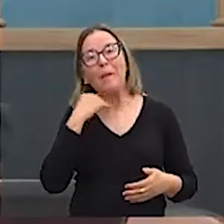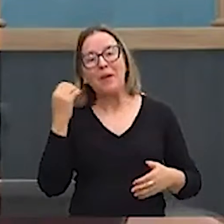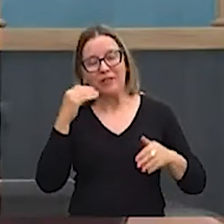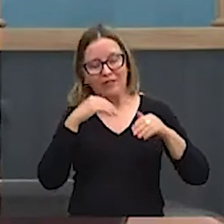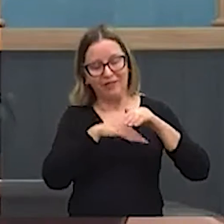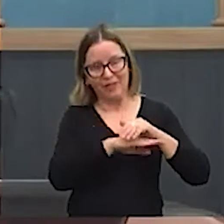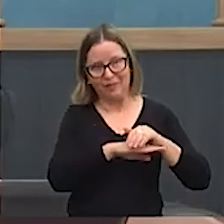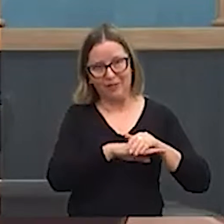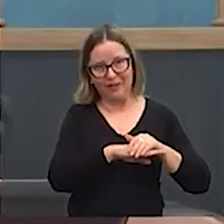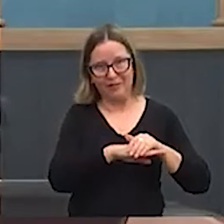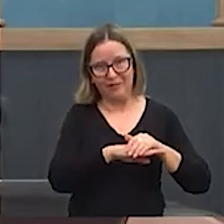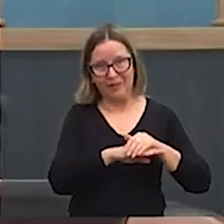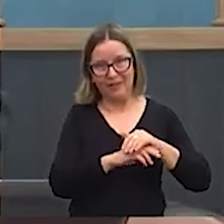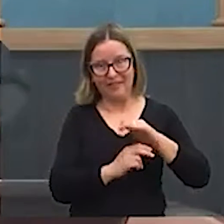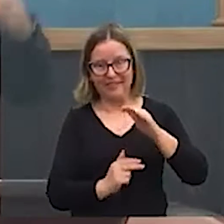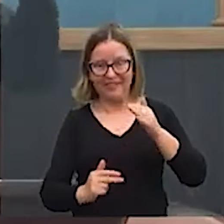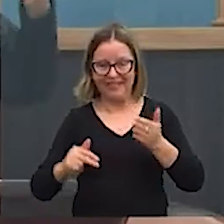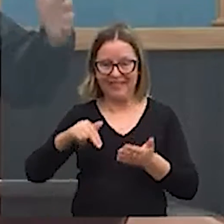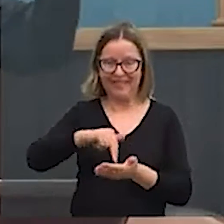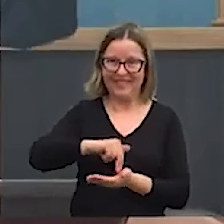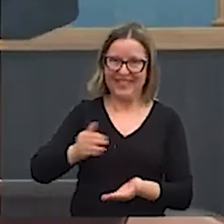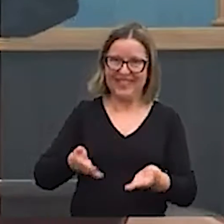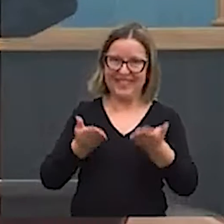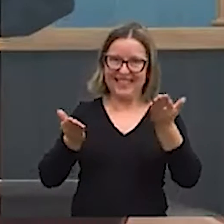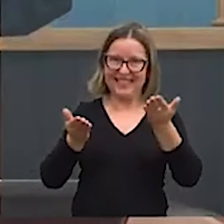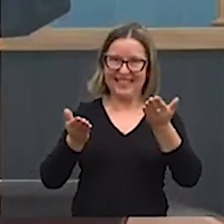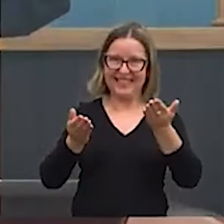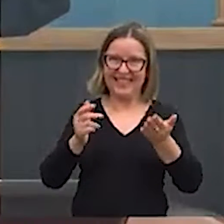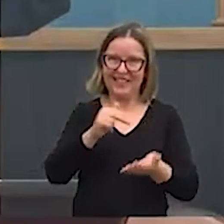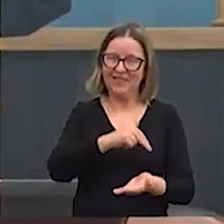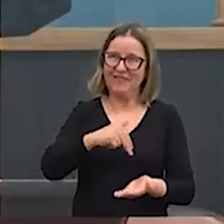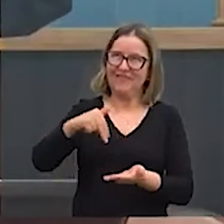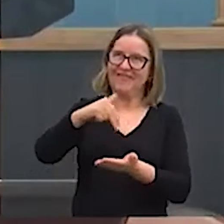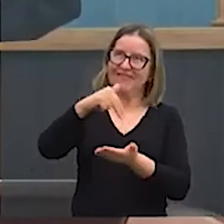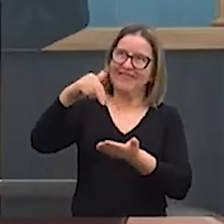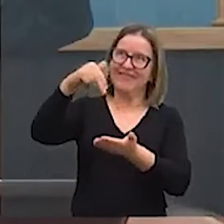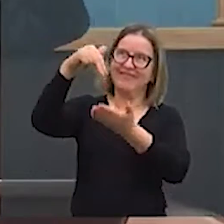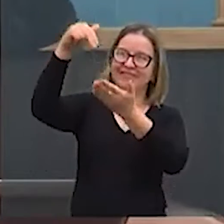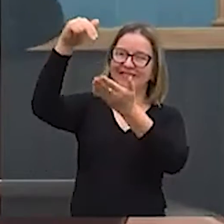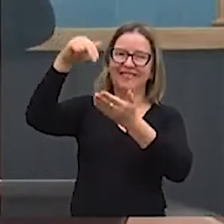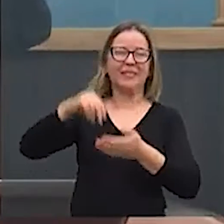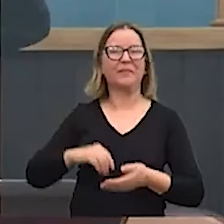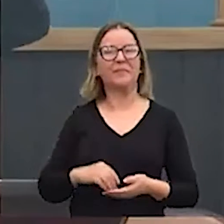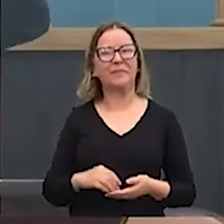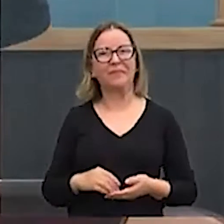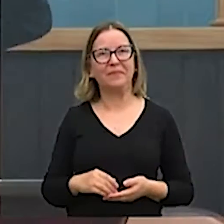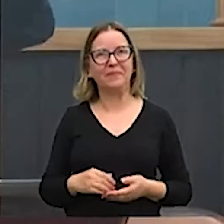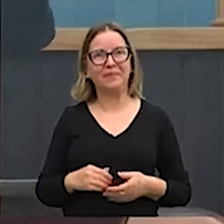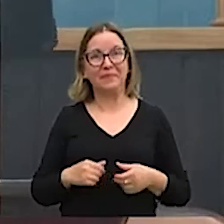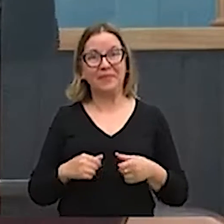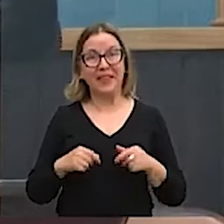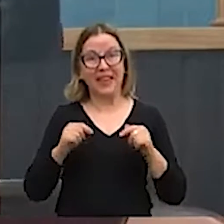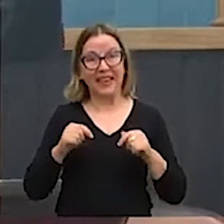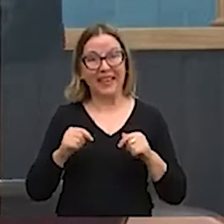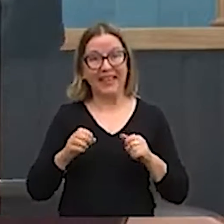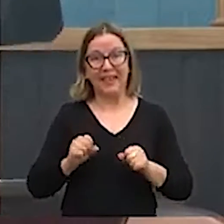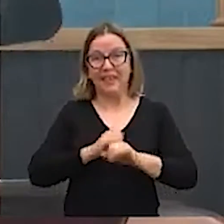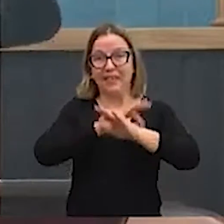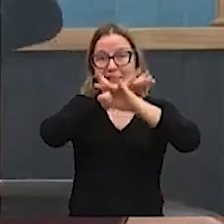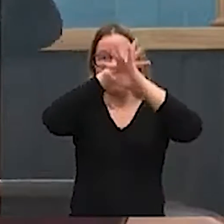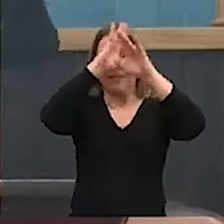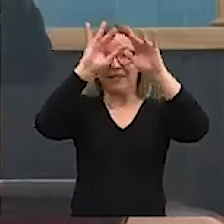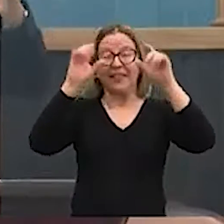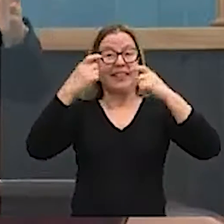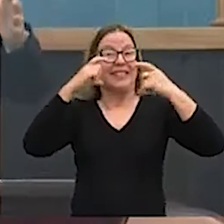sepultamento, ressurreição e ascensão. Aqui tem uma glória muito grande, que